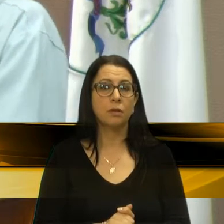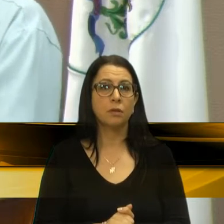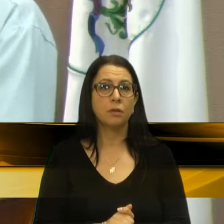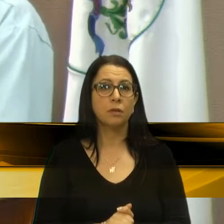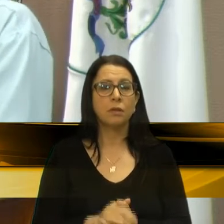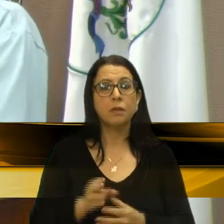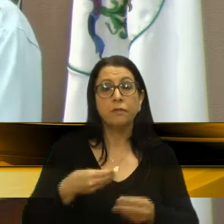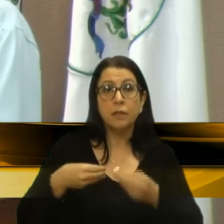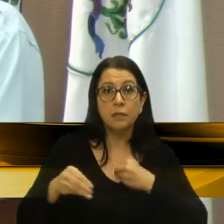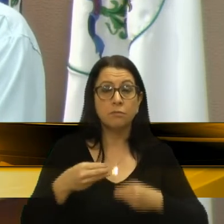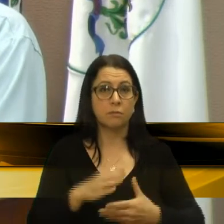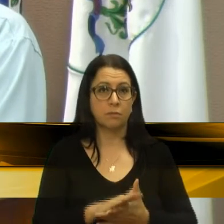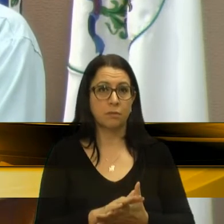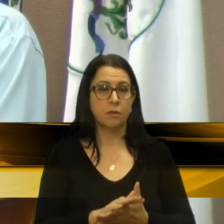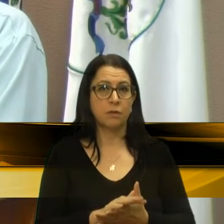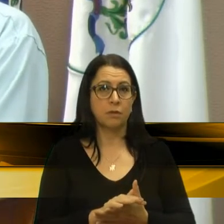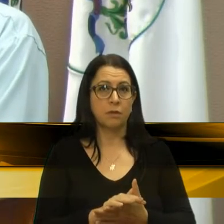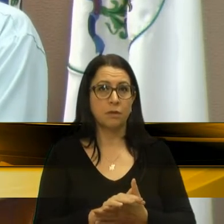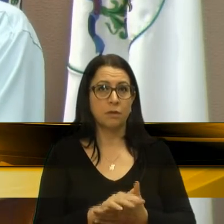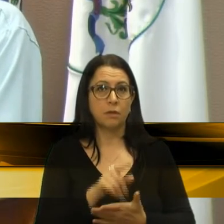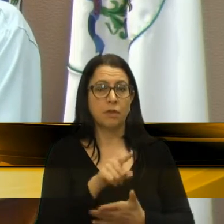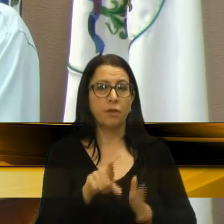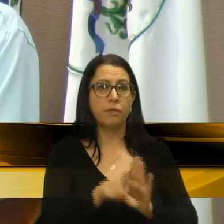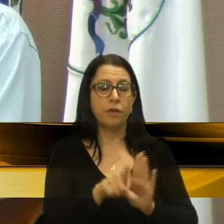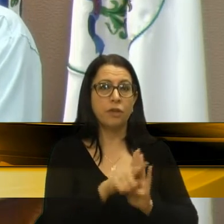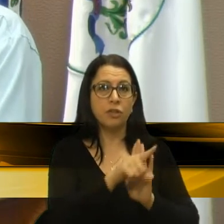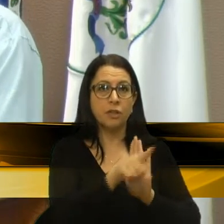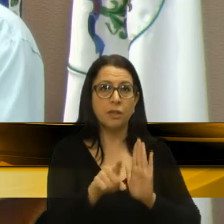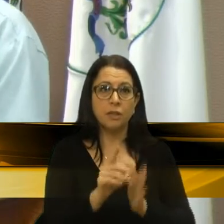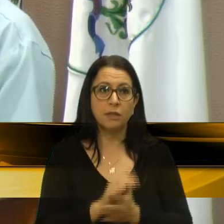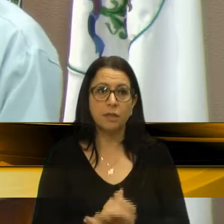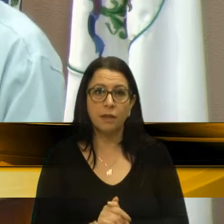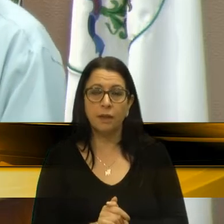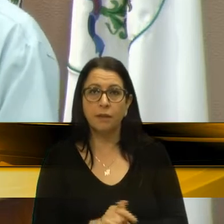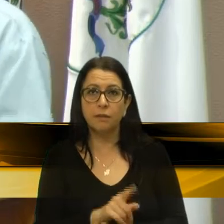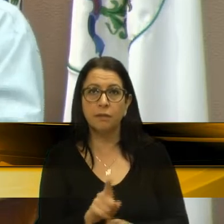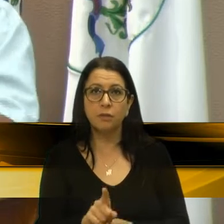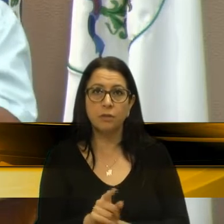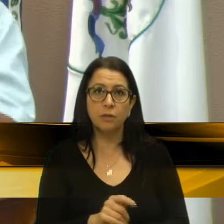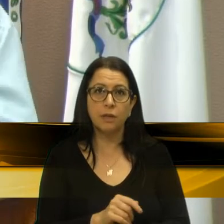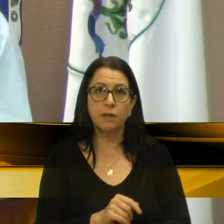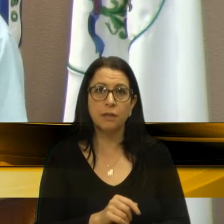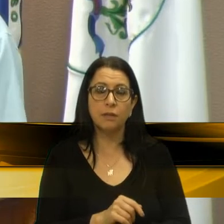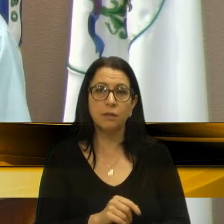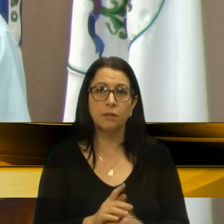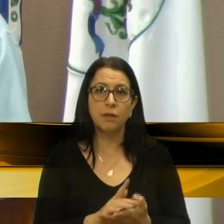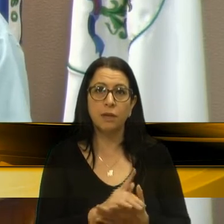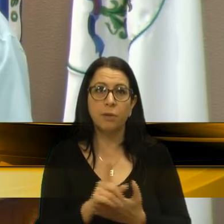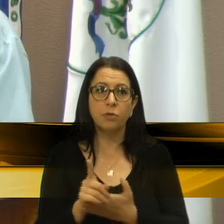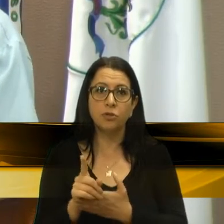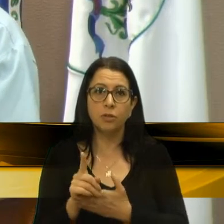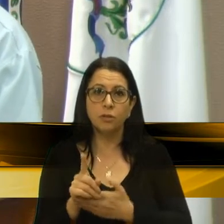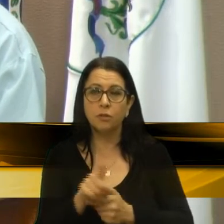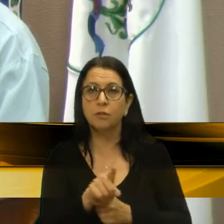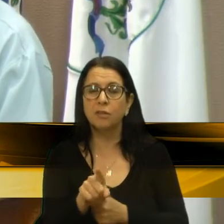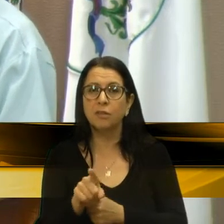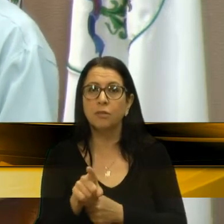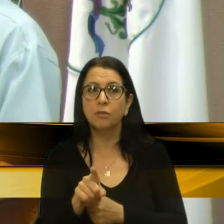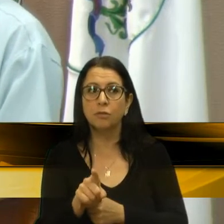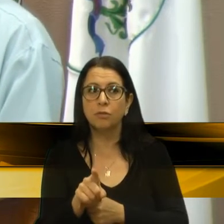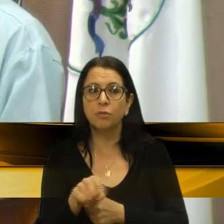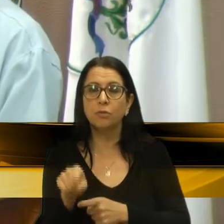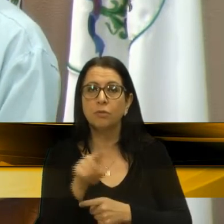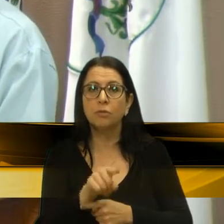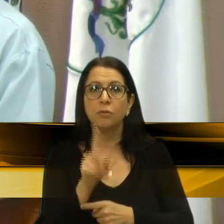flexibilize a a ele a lei porque segundo as aspas operadores não são colocadas antenas aqui na região